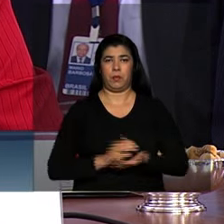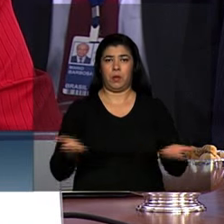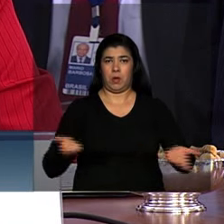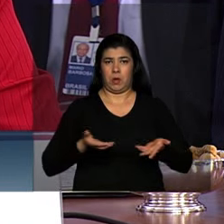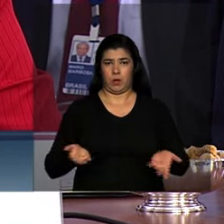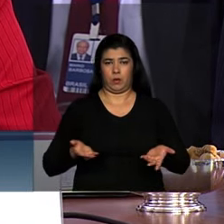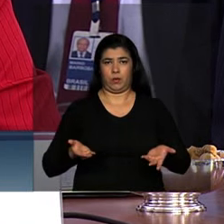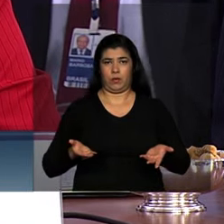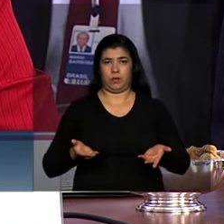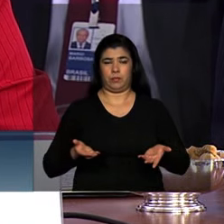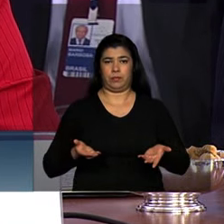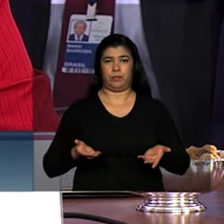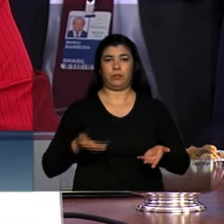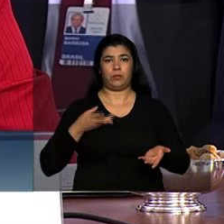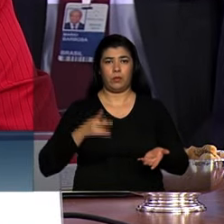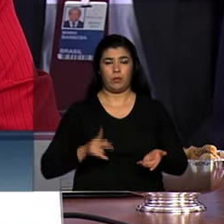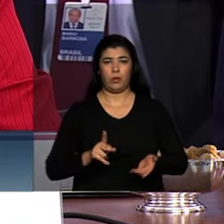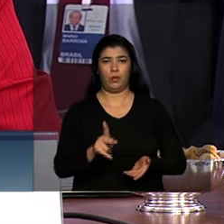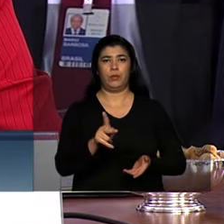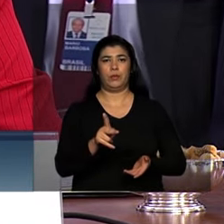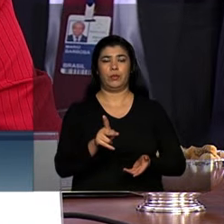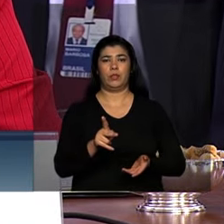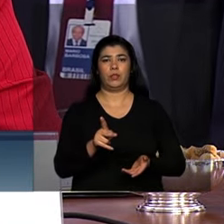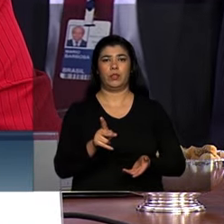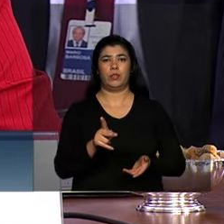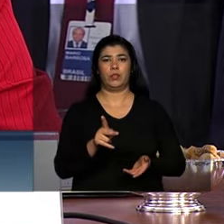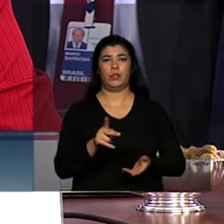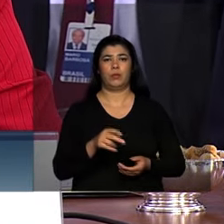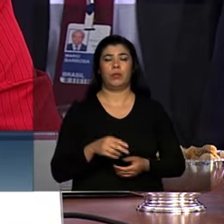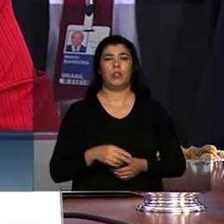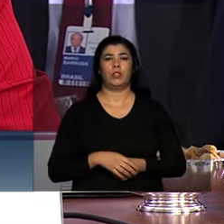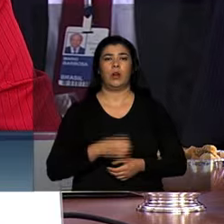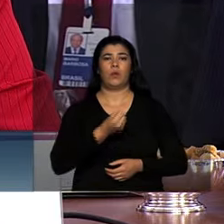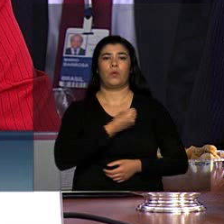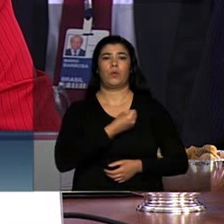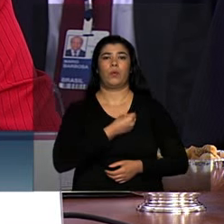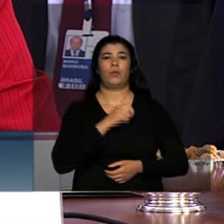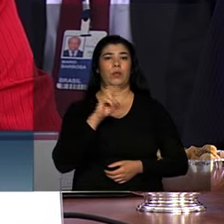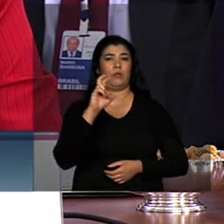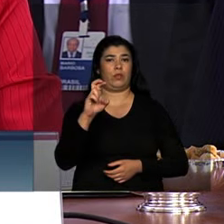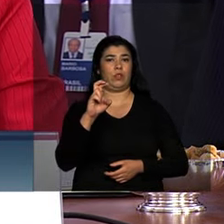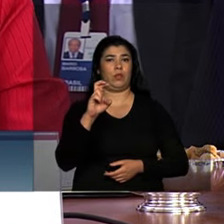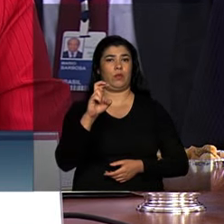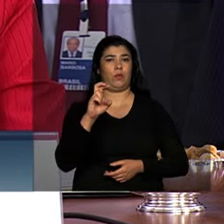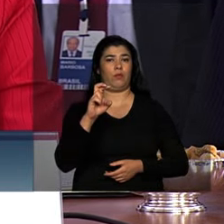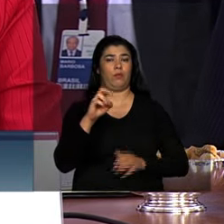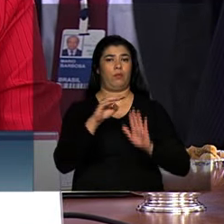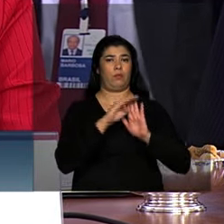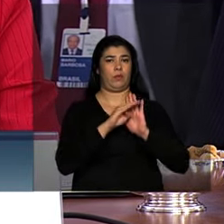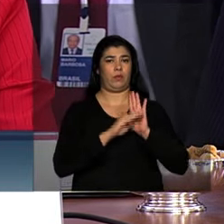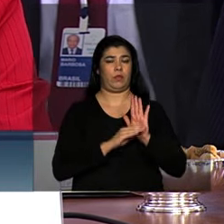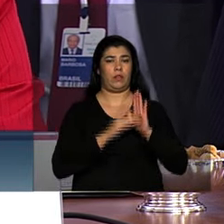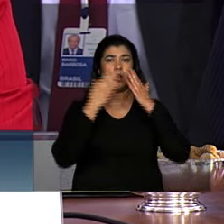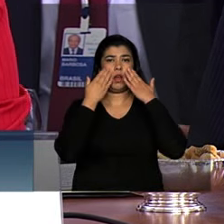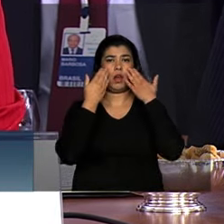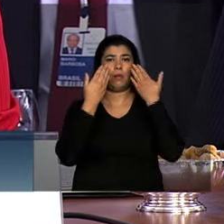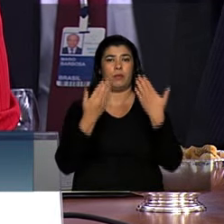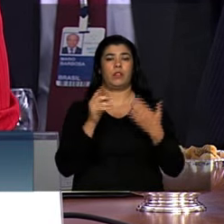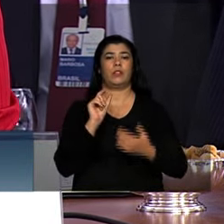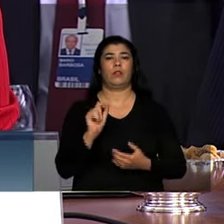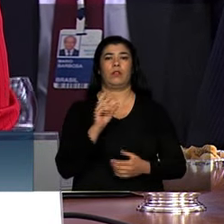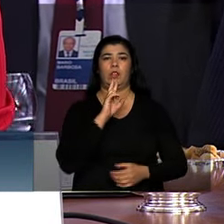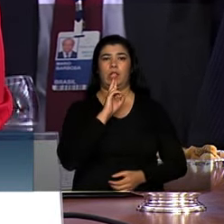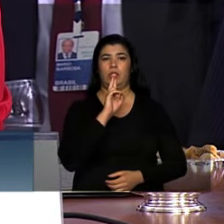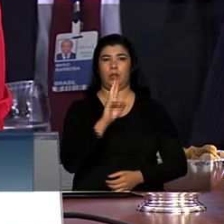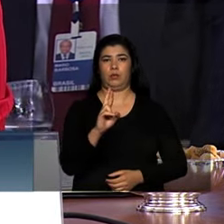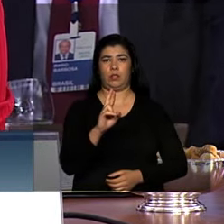Passemos, então, agora ao item 5 da agenda, que é a apresentação dos